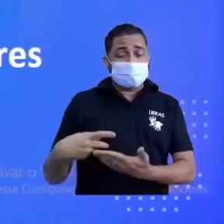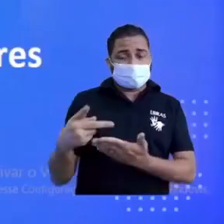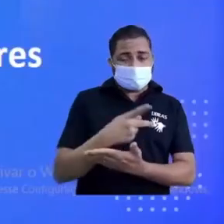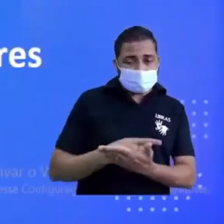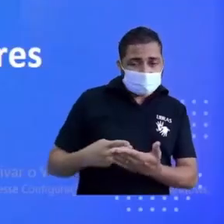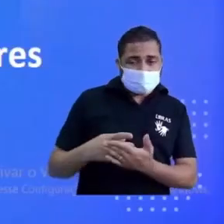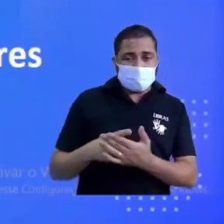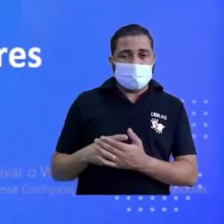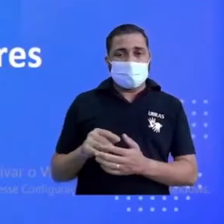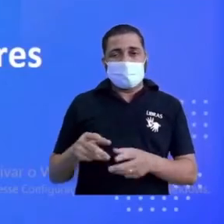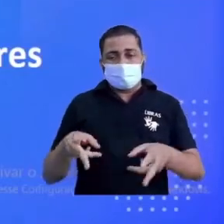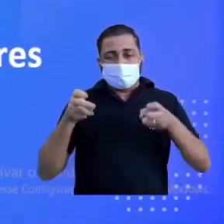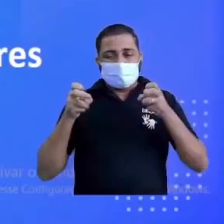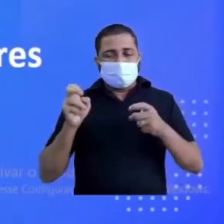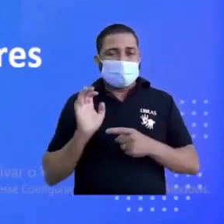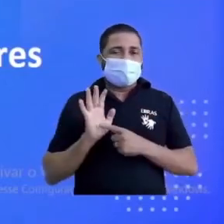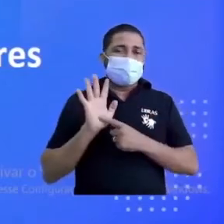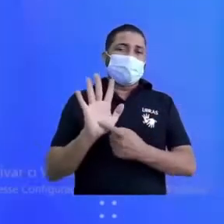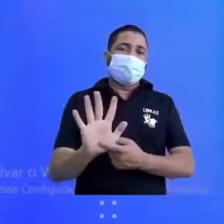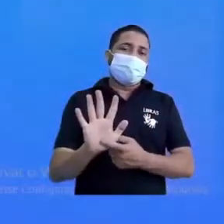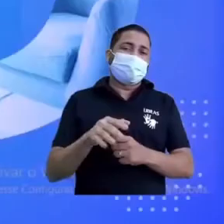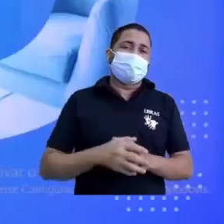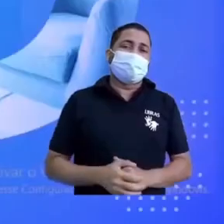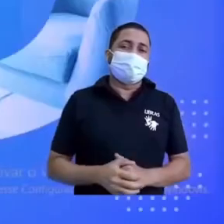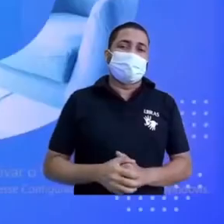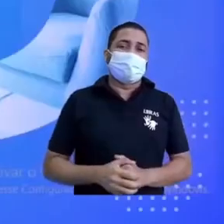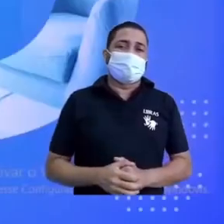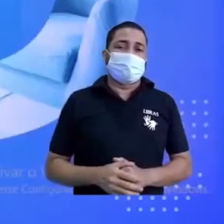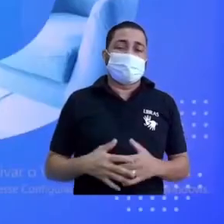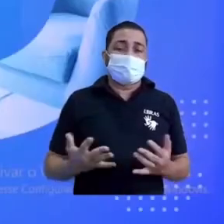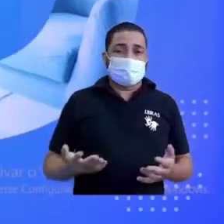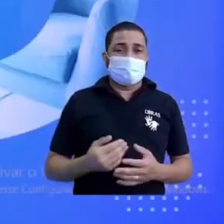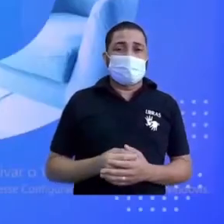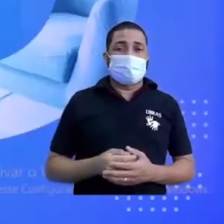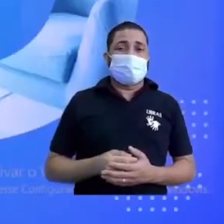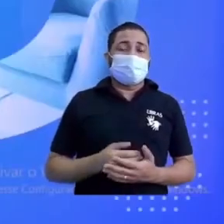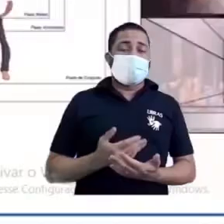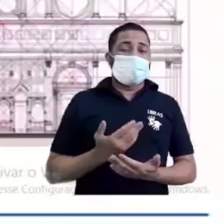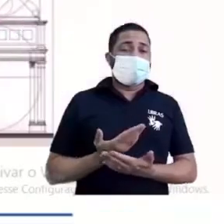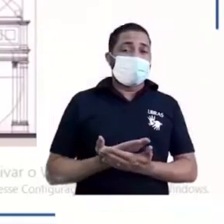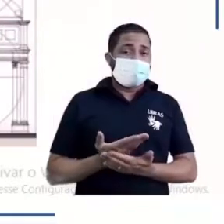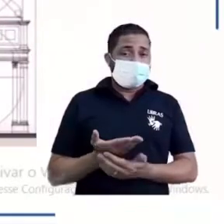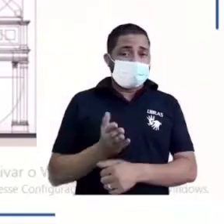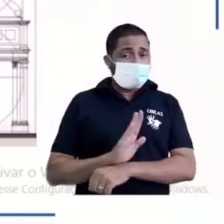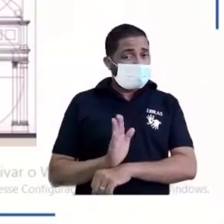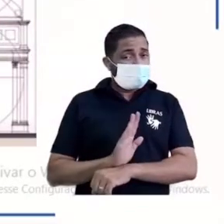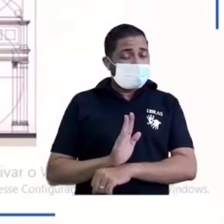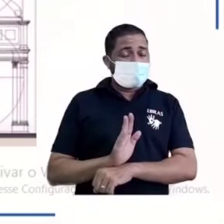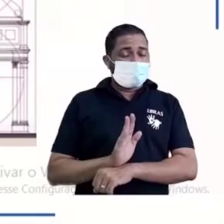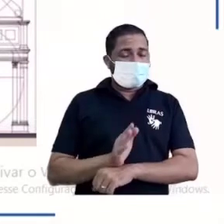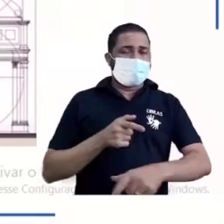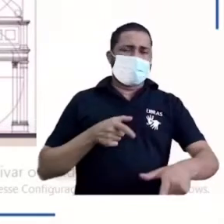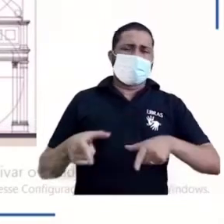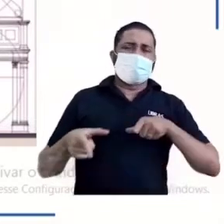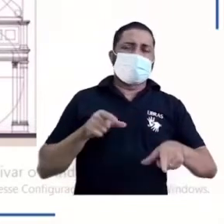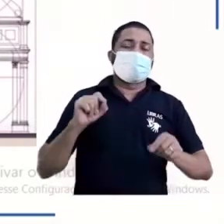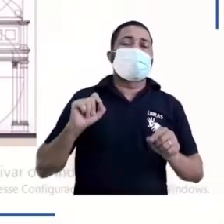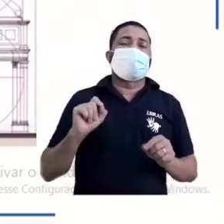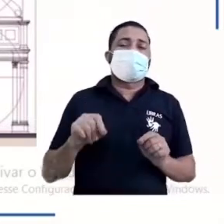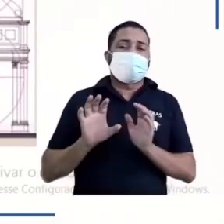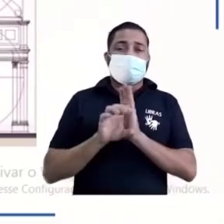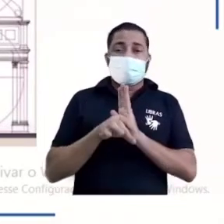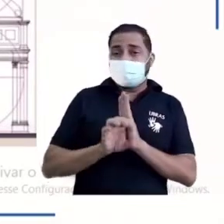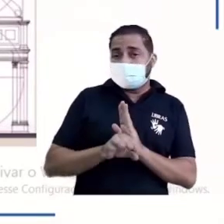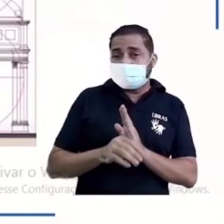Observação e Representação. Nessa nossa videoaula, nós vamos trabalhar com o conceito